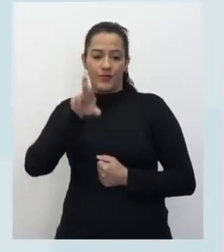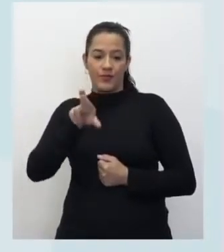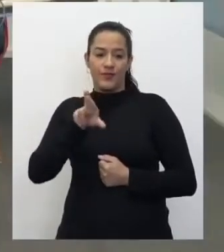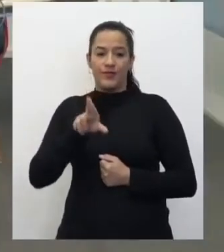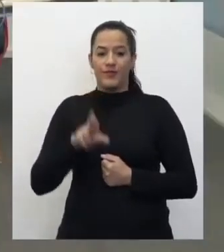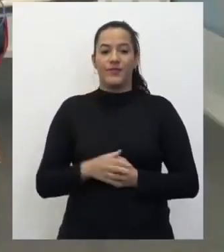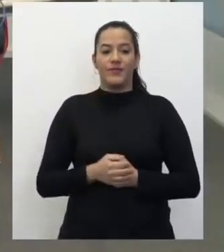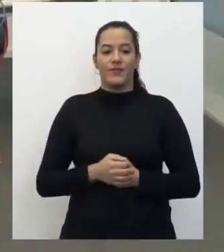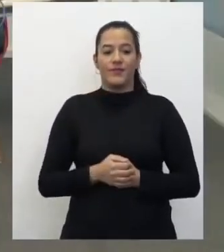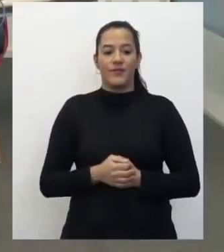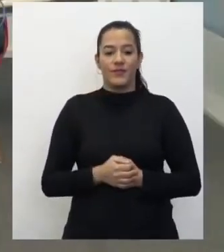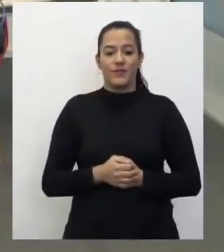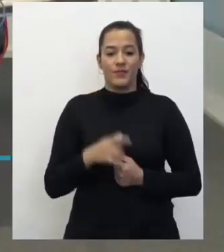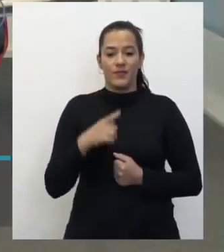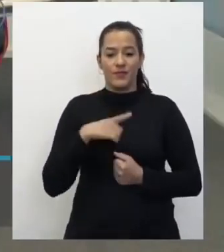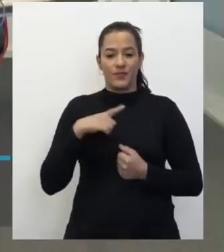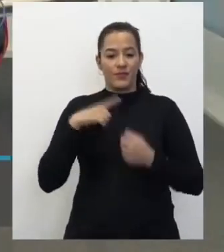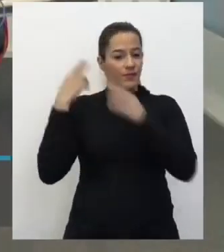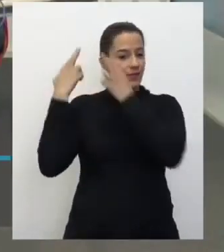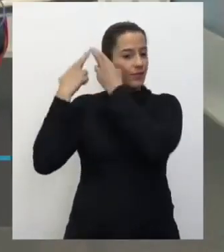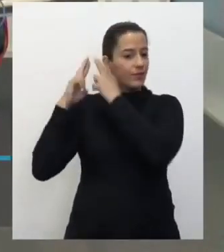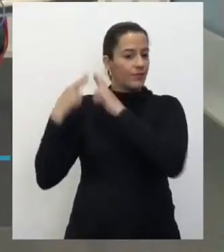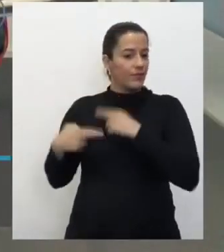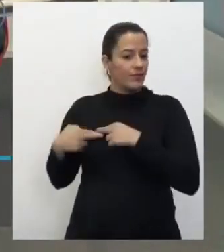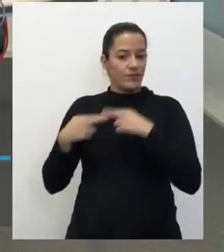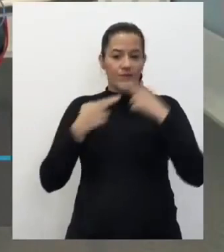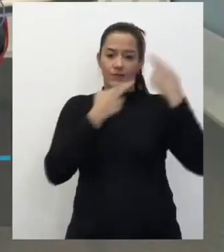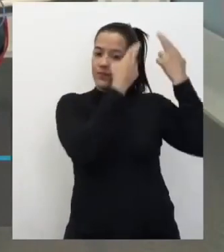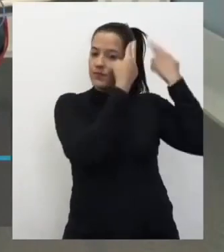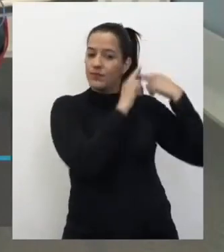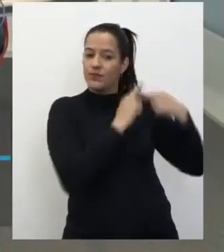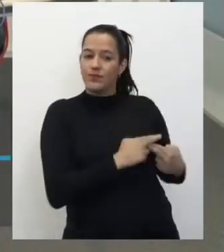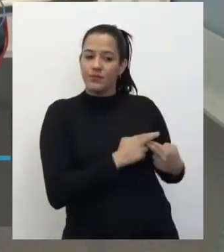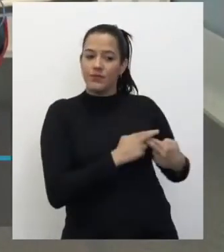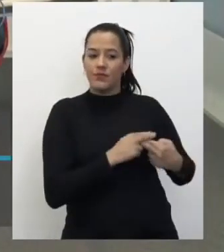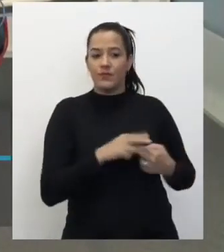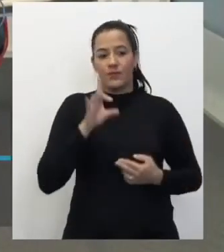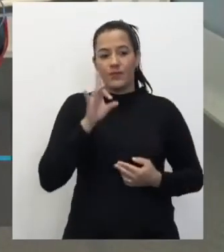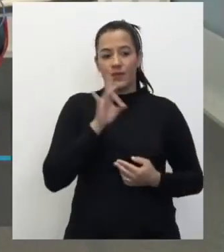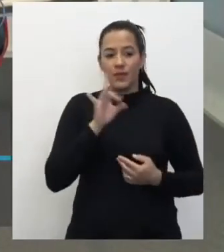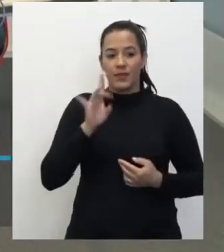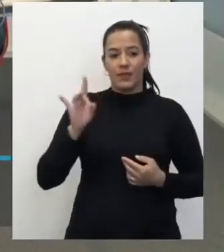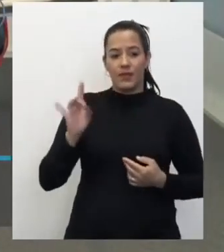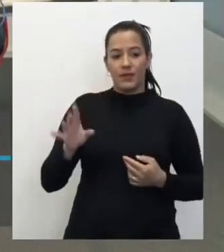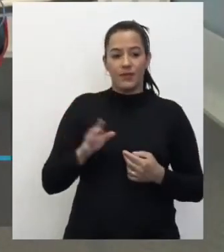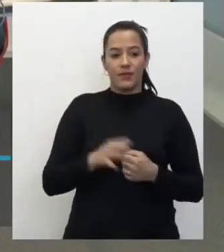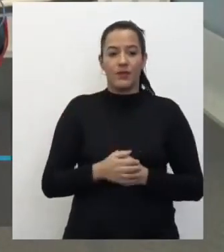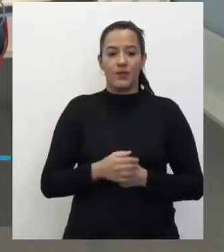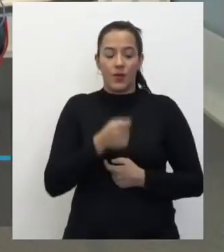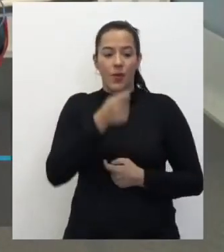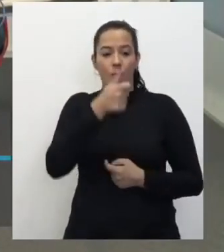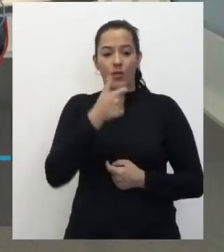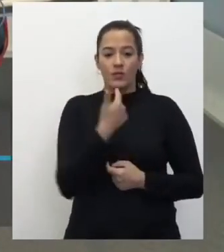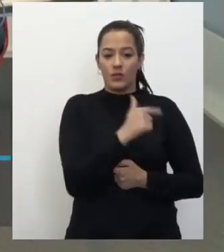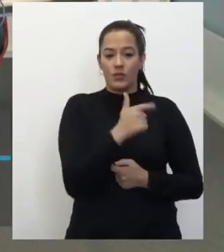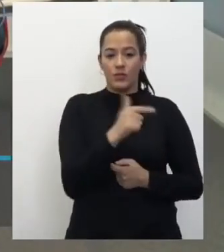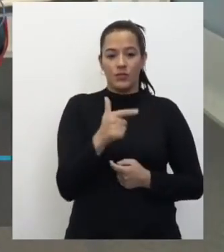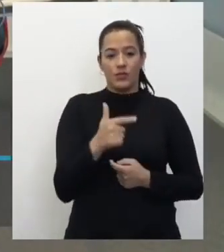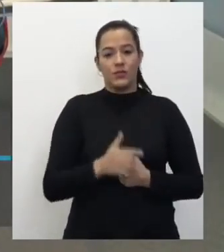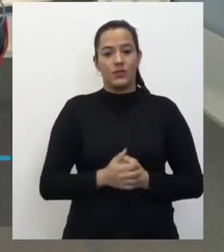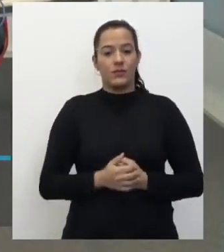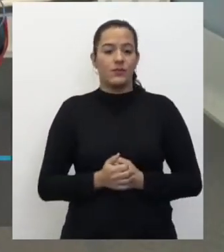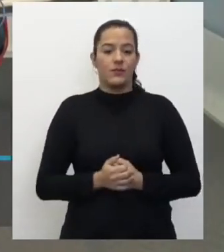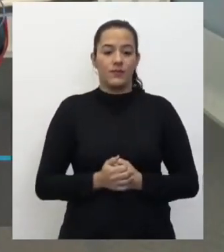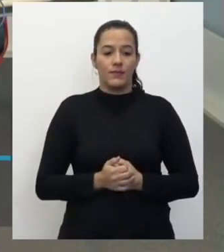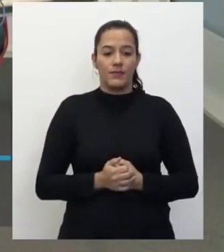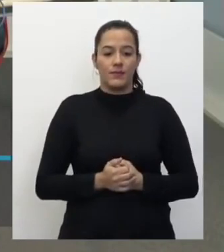aqui. Estamos entrelaçadas, olha. Cada um com o seu modesto cabelo. Eu quase não tenho aqui, ó. Sim, muito bem, muito